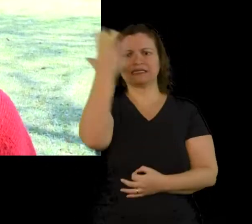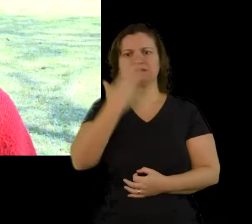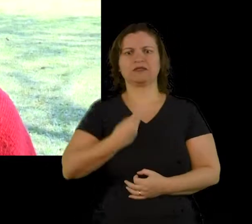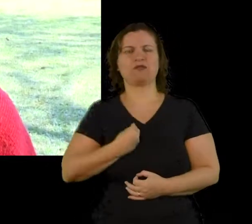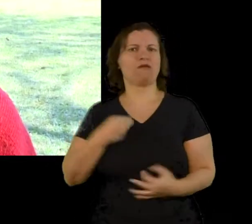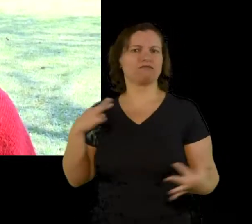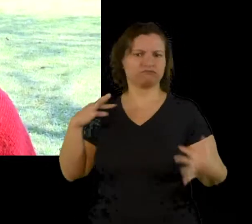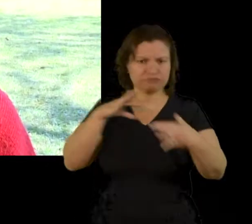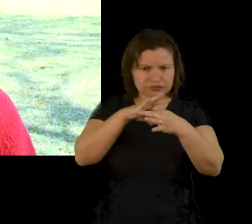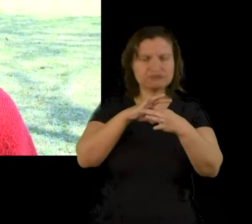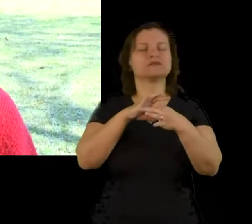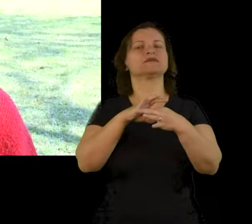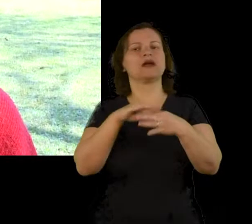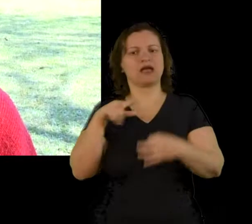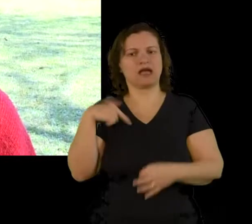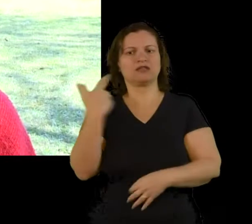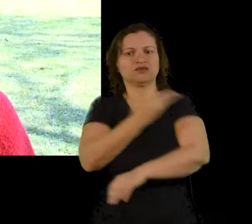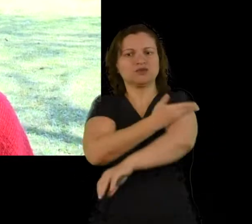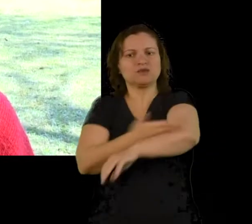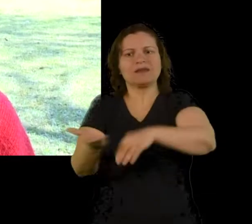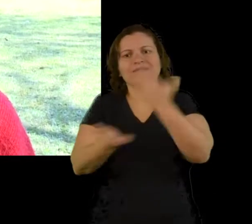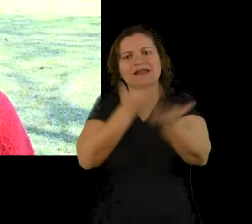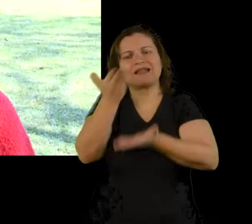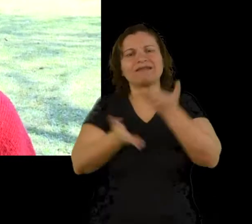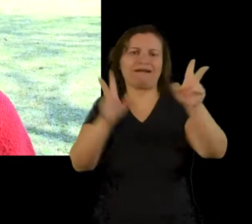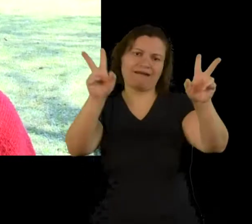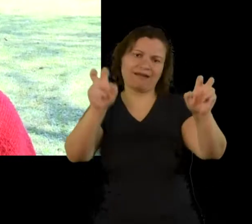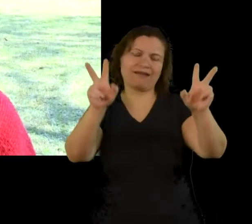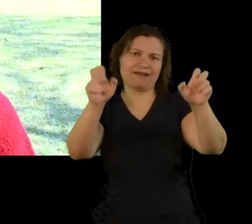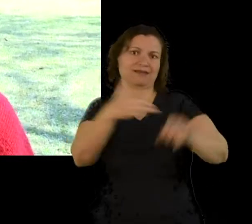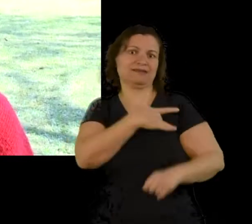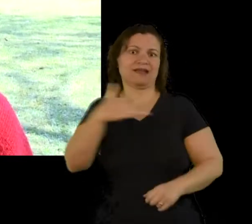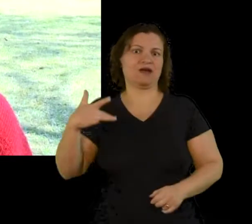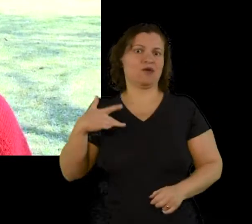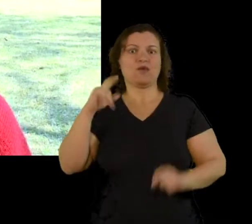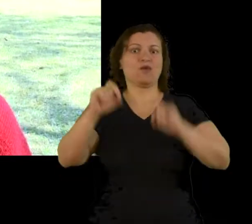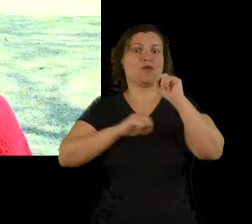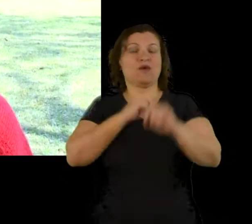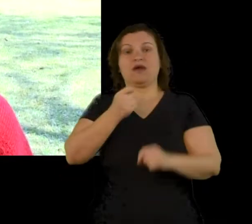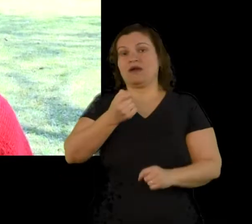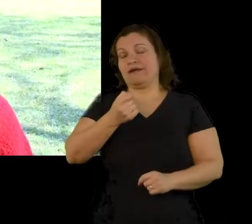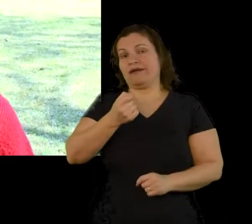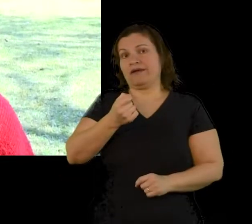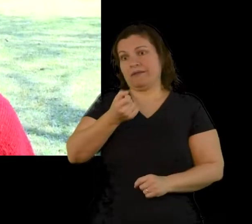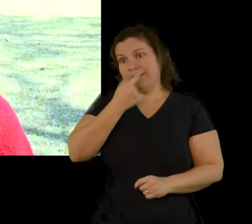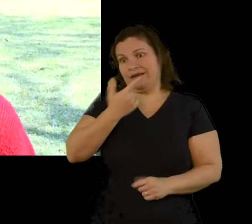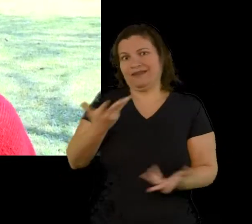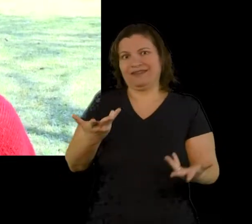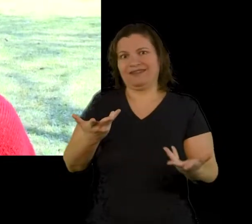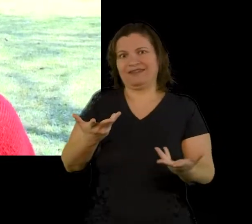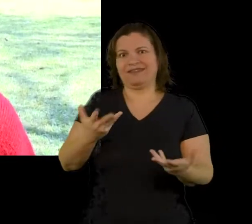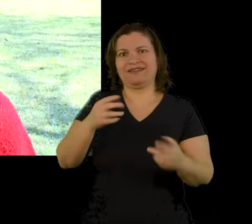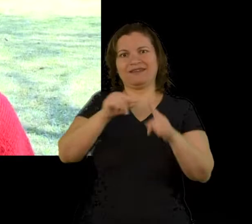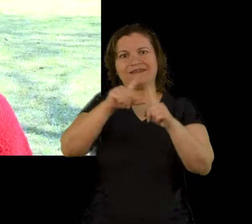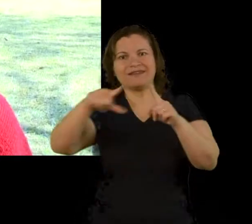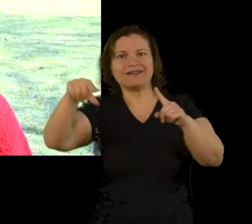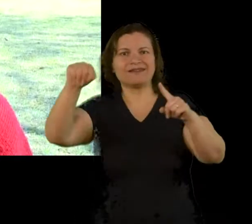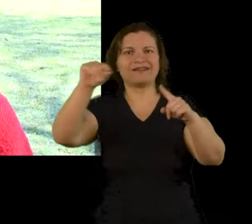espiritual. A gente costuma tratar as nossas questões de saúde com medicina, de